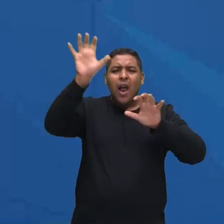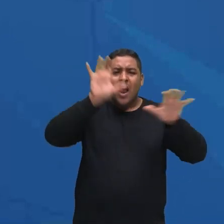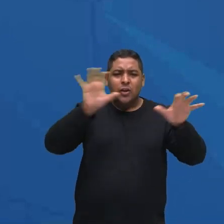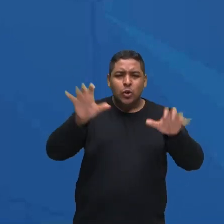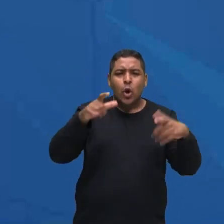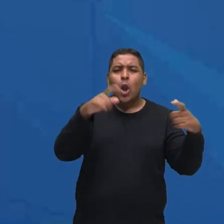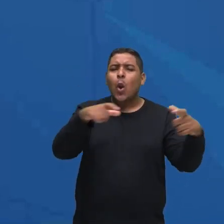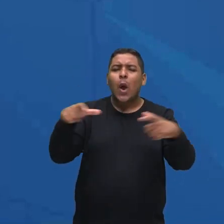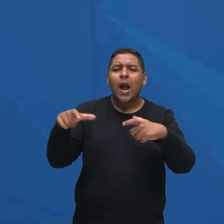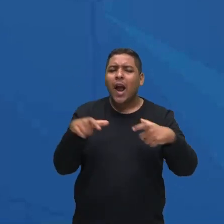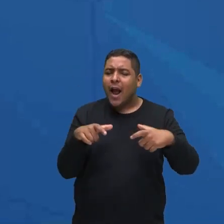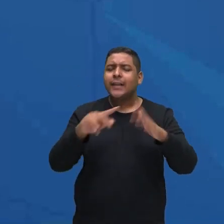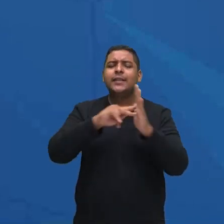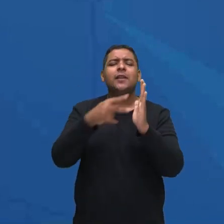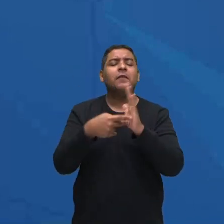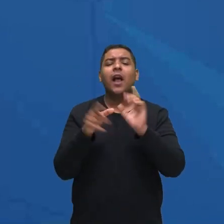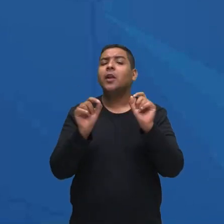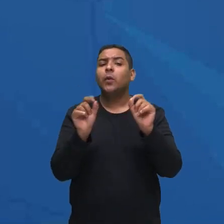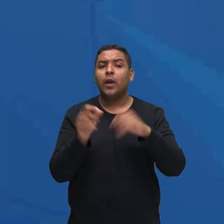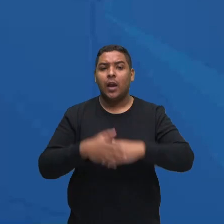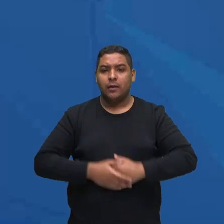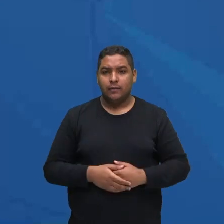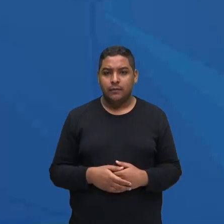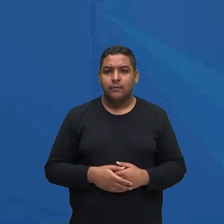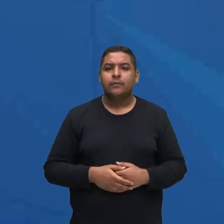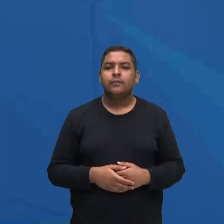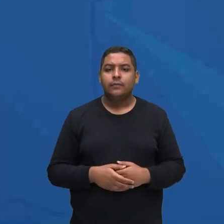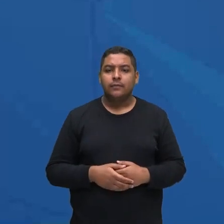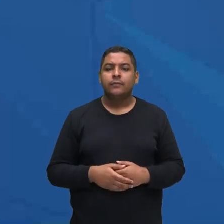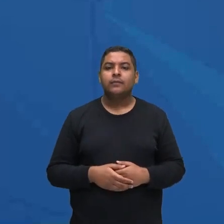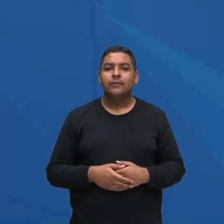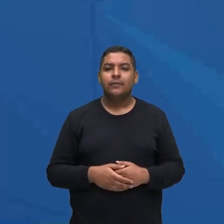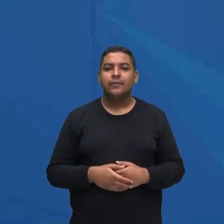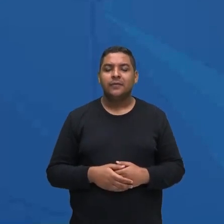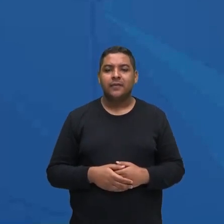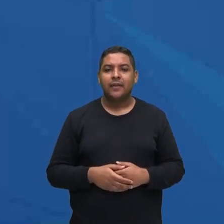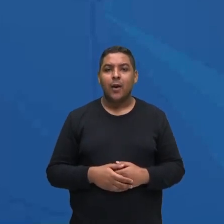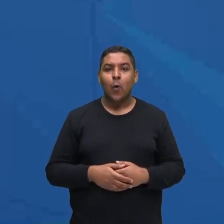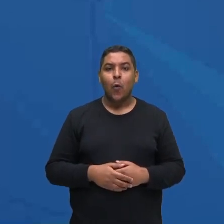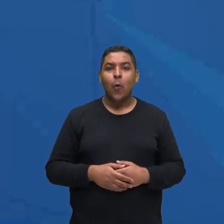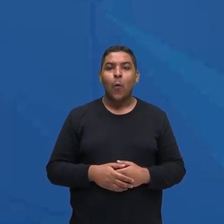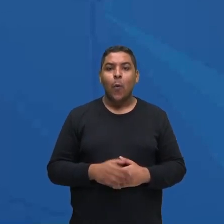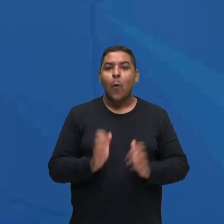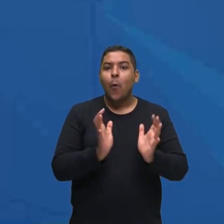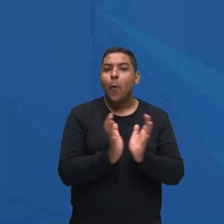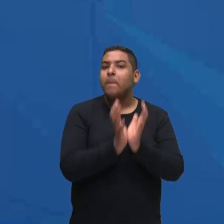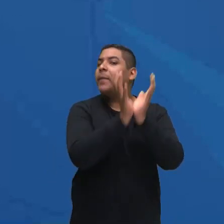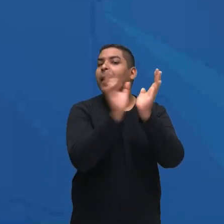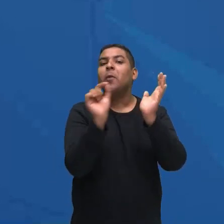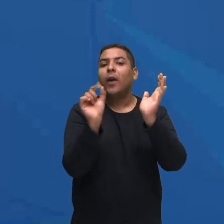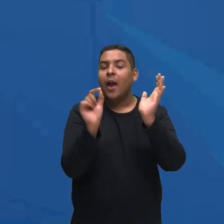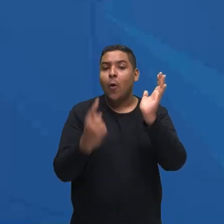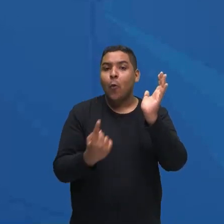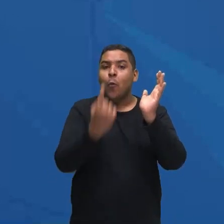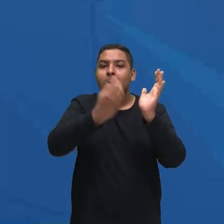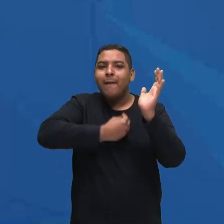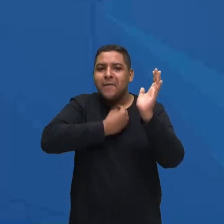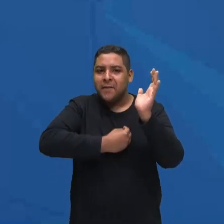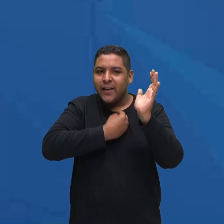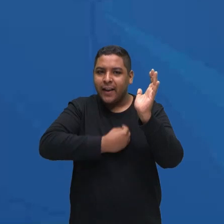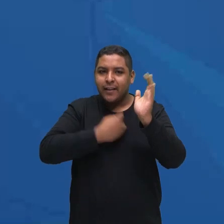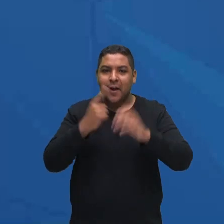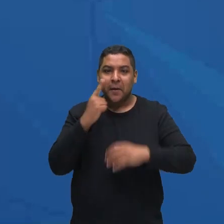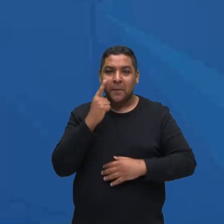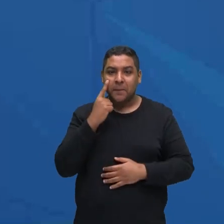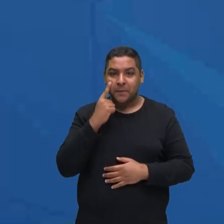quê? Pergunta na tela, valendo ali uma vida, porque essa primeira pergunta vale uma vida, então se você errar essa